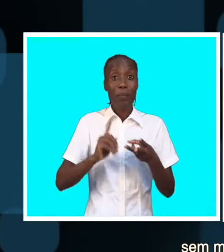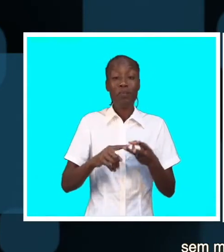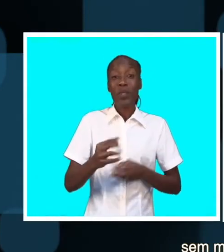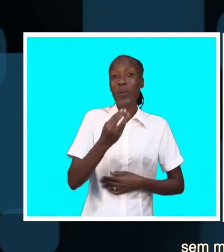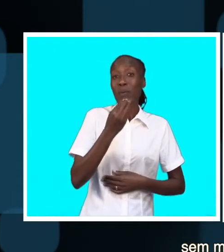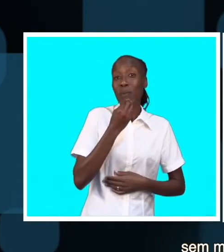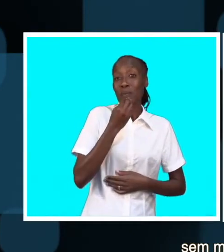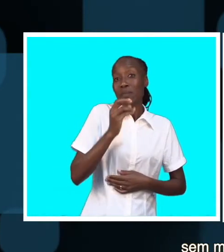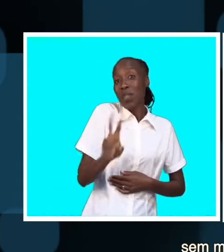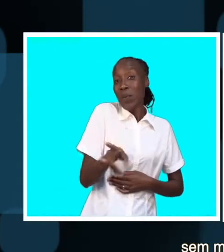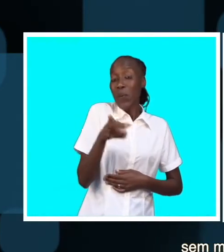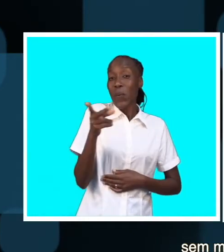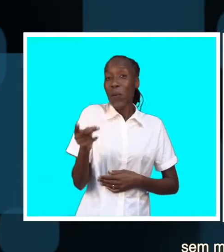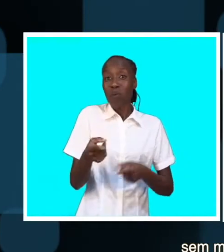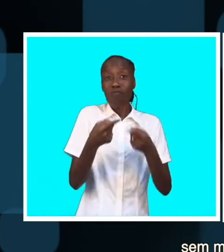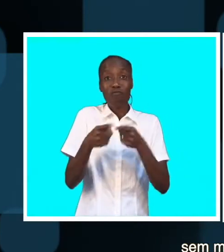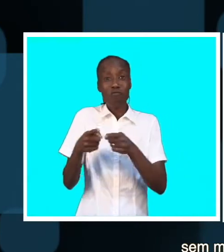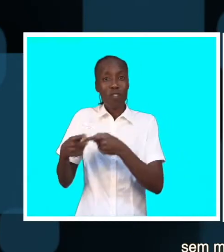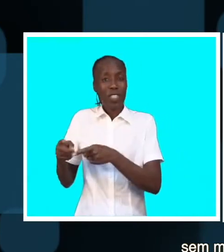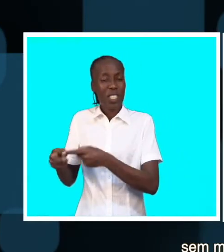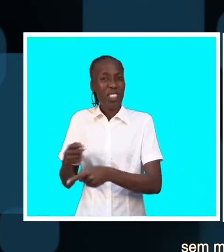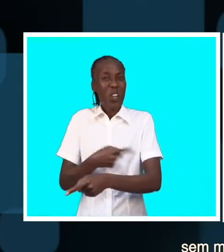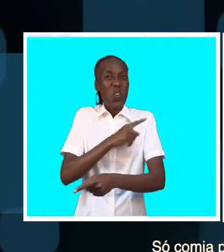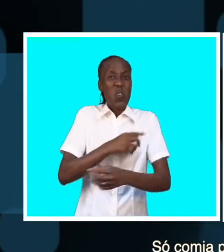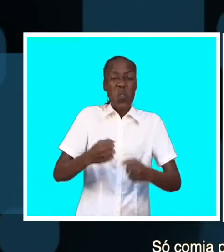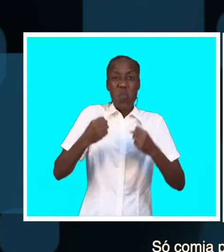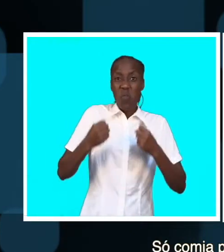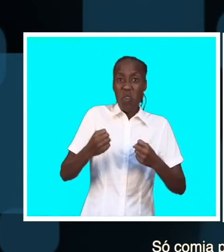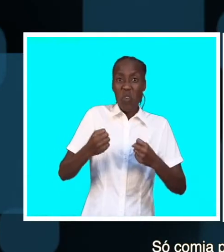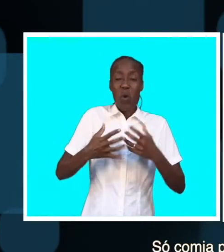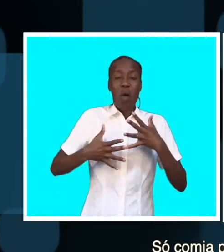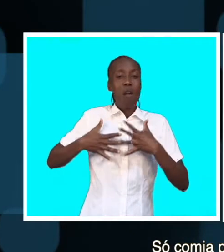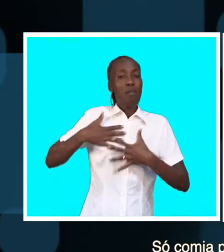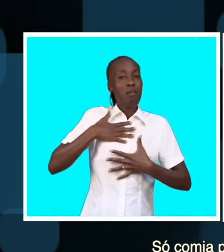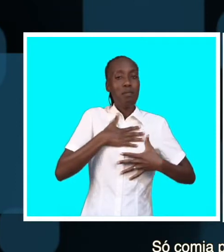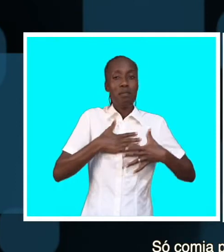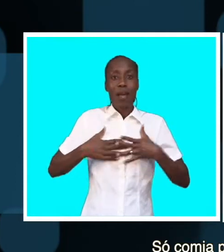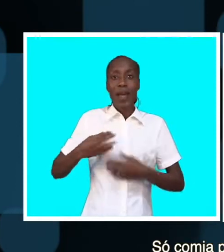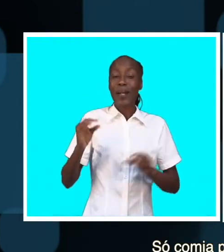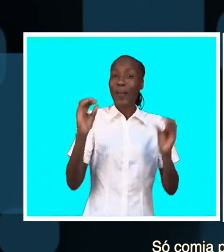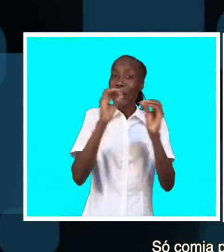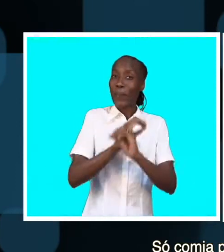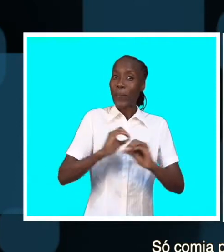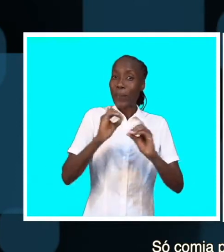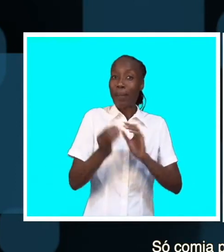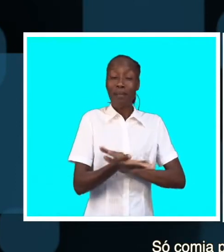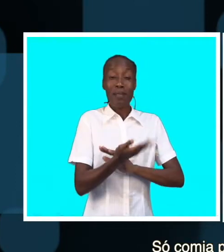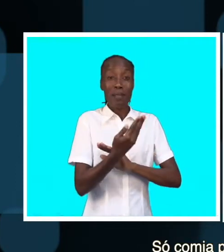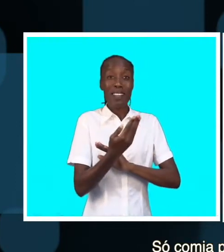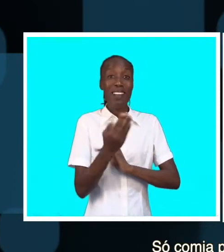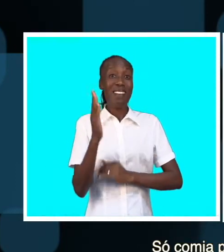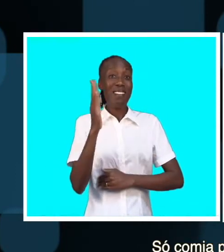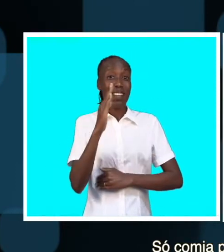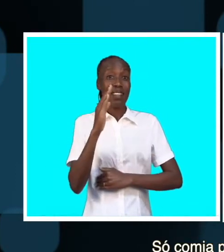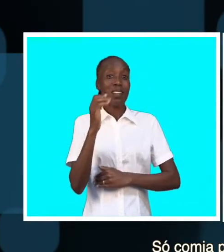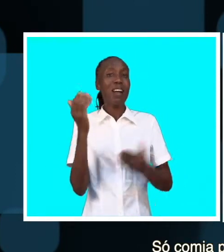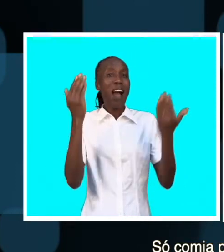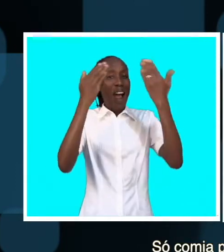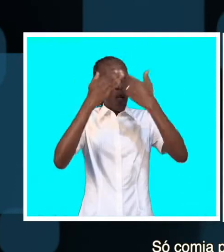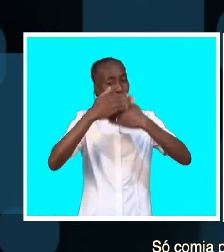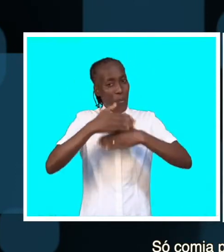com comidas fortes, com vitaminas. Só comia pão de manhã, de tarde, de noite. Às